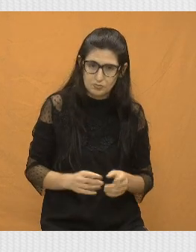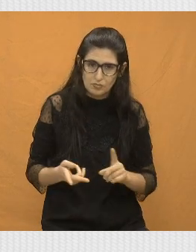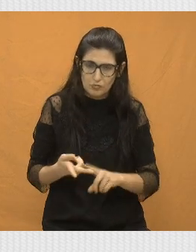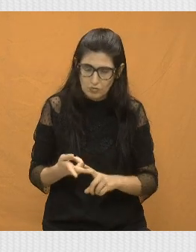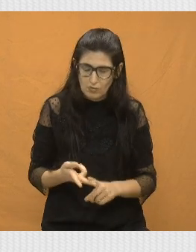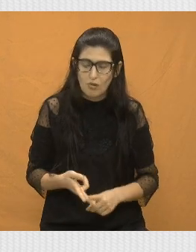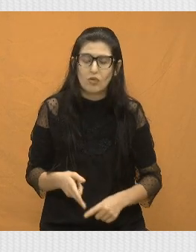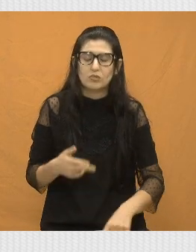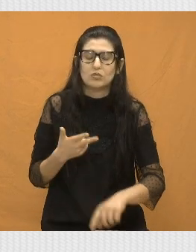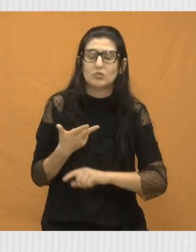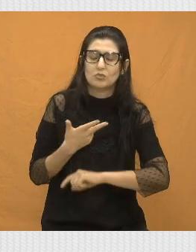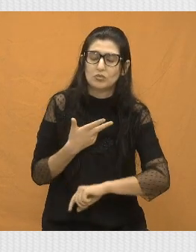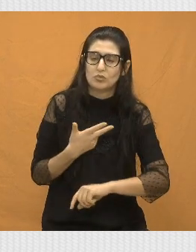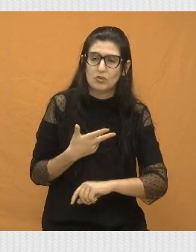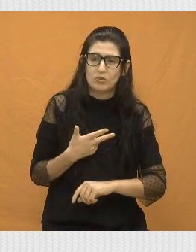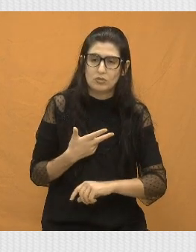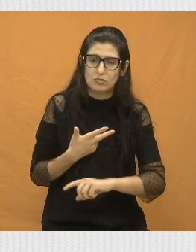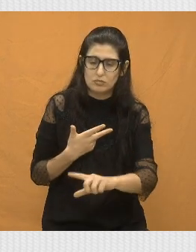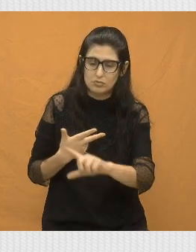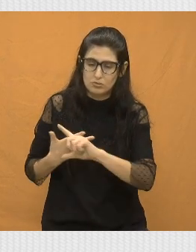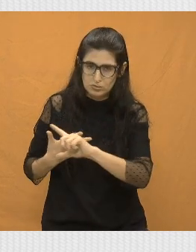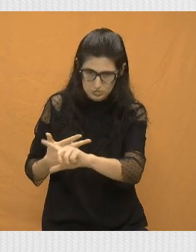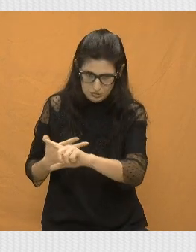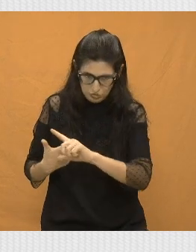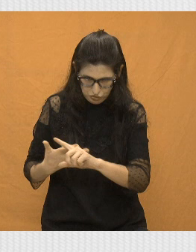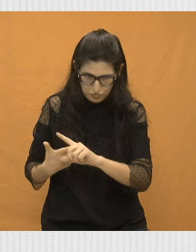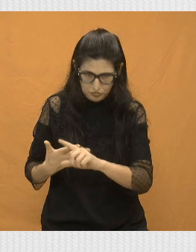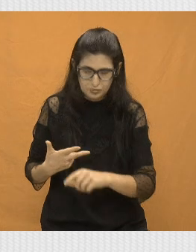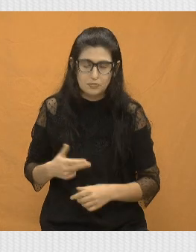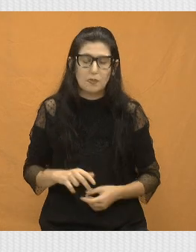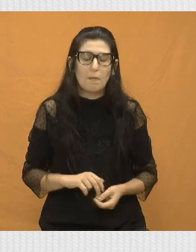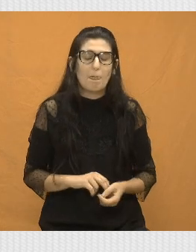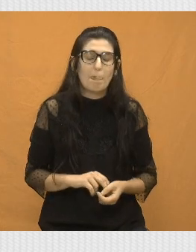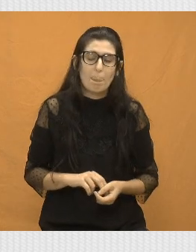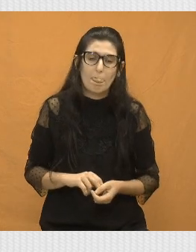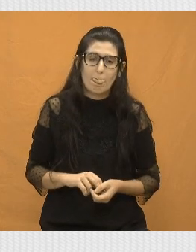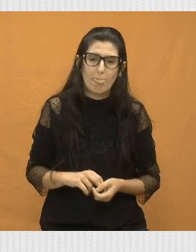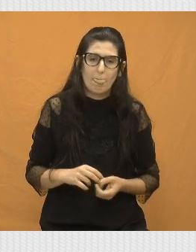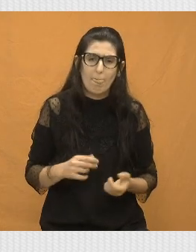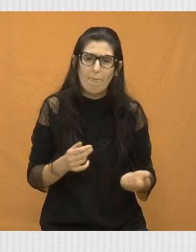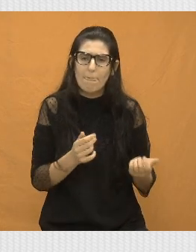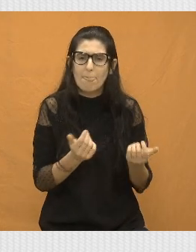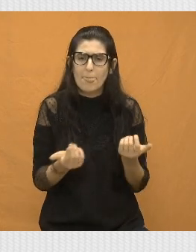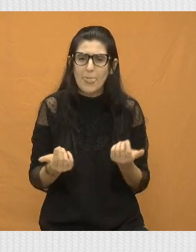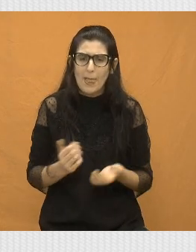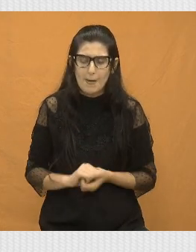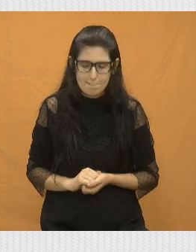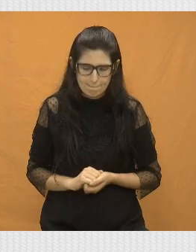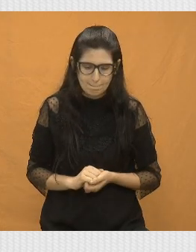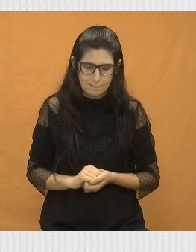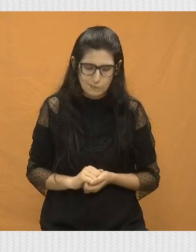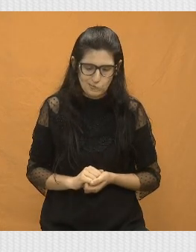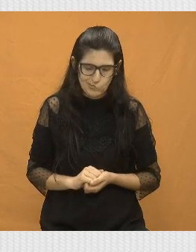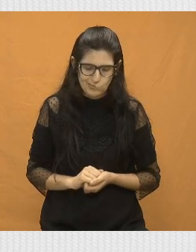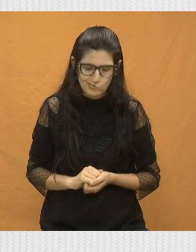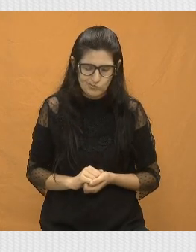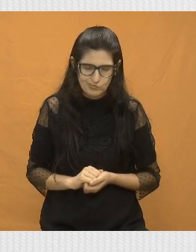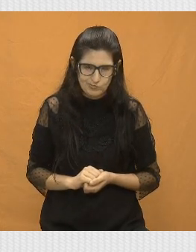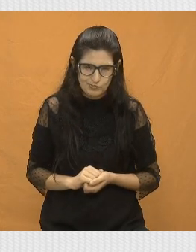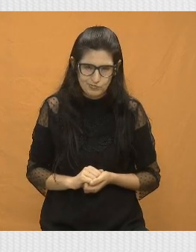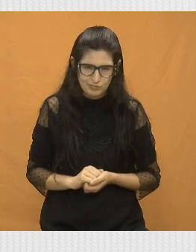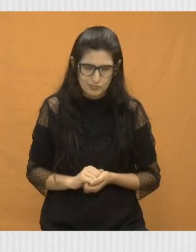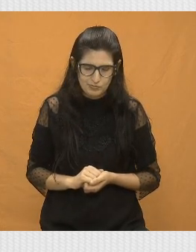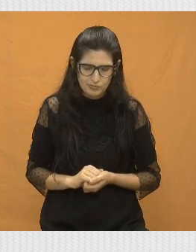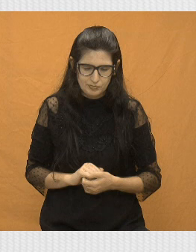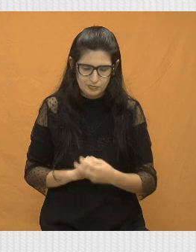Poder Legislativo não houve acúmulo de exercícios anteriores inscritos. Teve